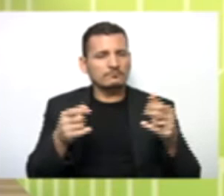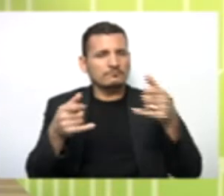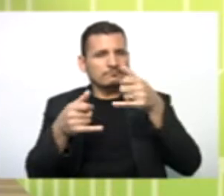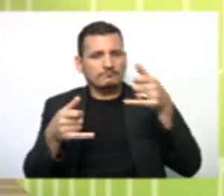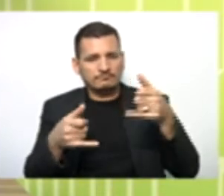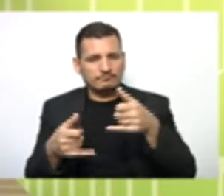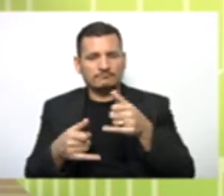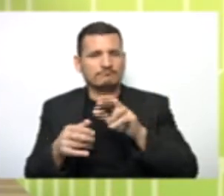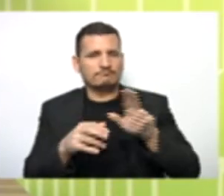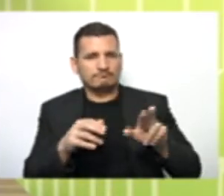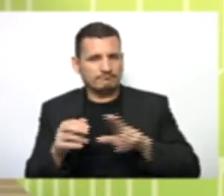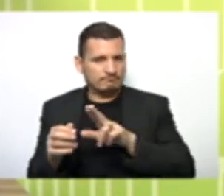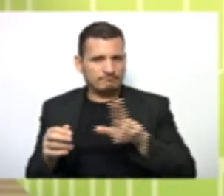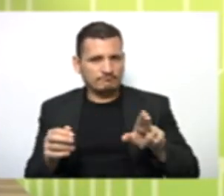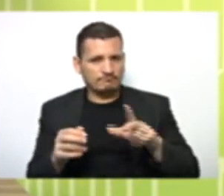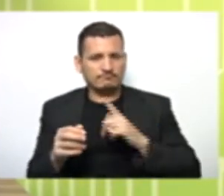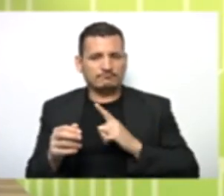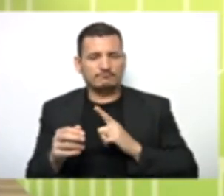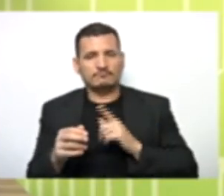serão diferentes.